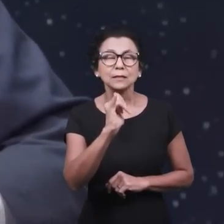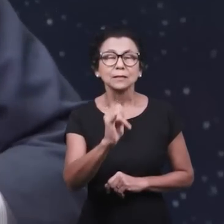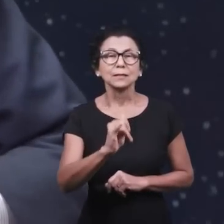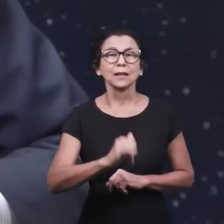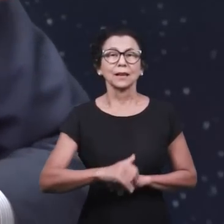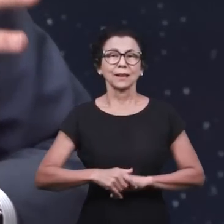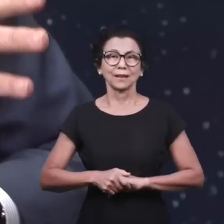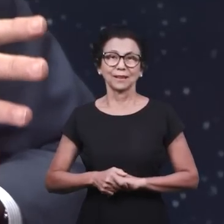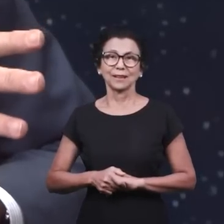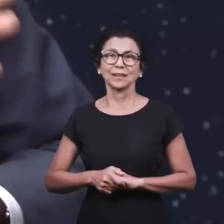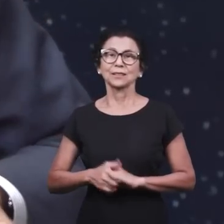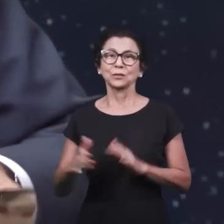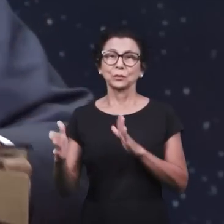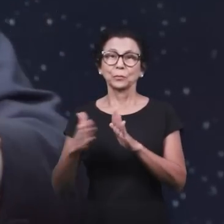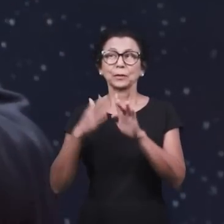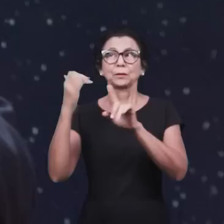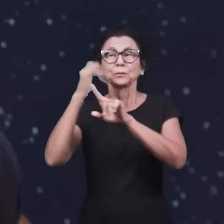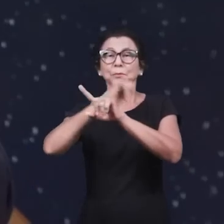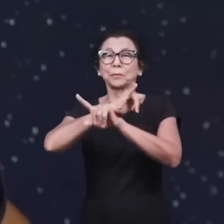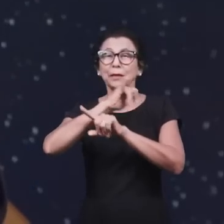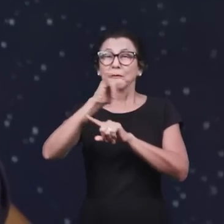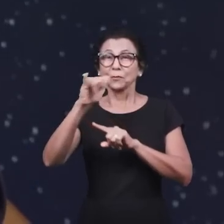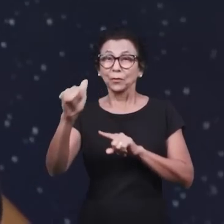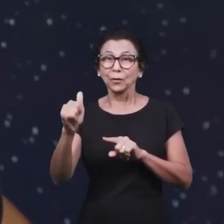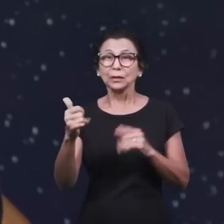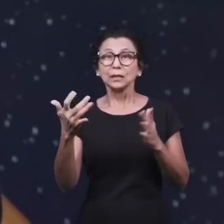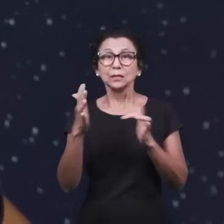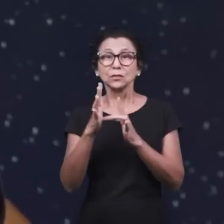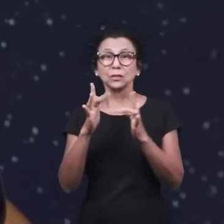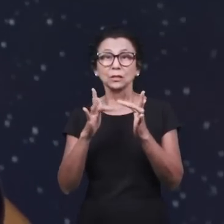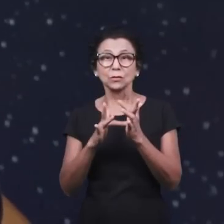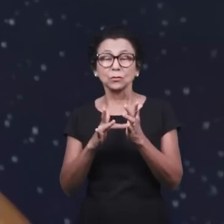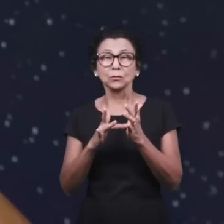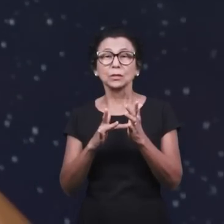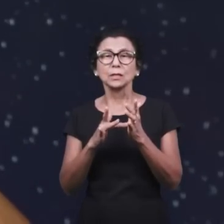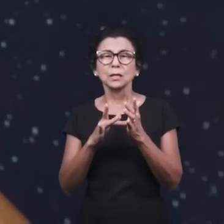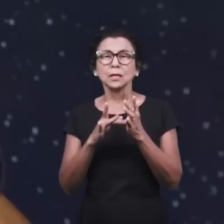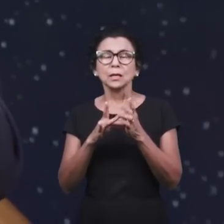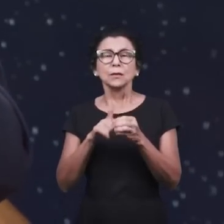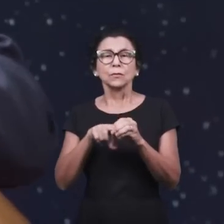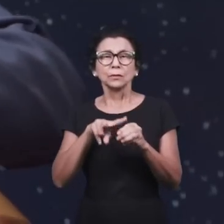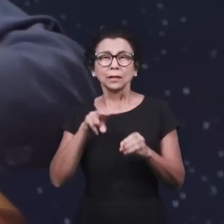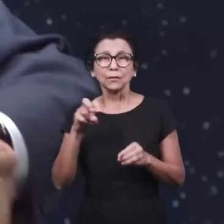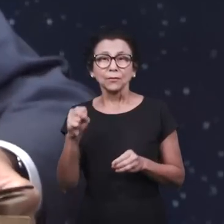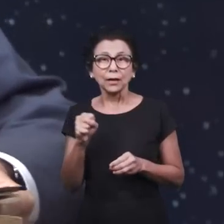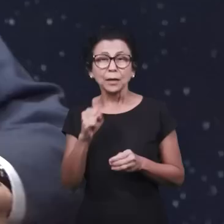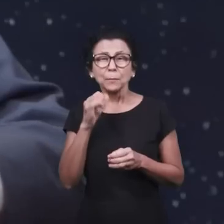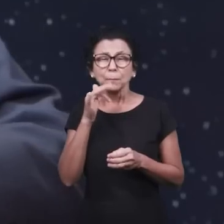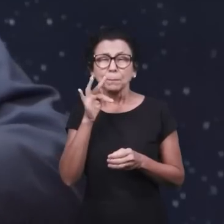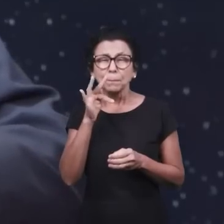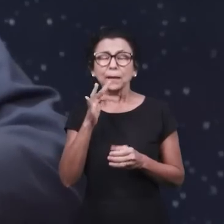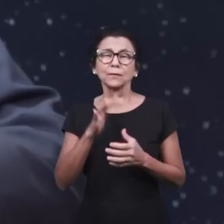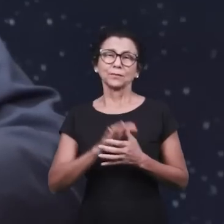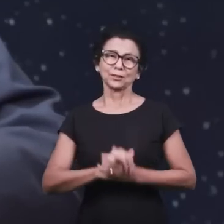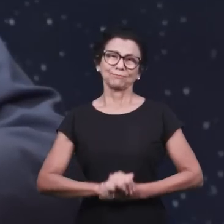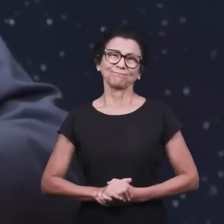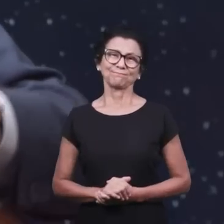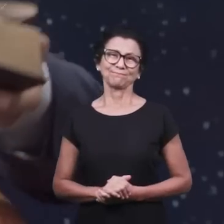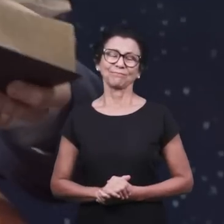do tempo profético, da iminente volta do Senhor Jesus, e lhe dar a